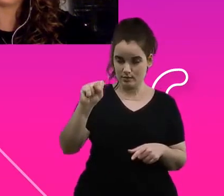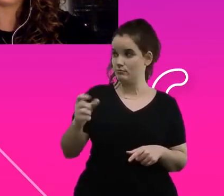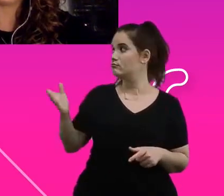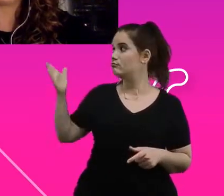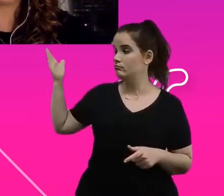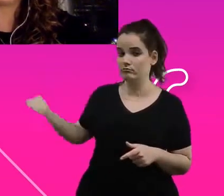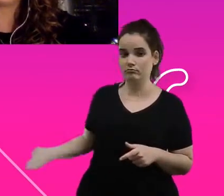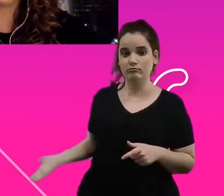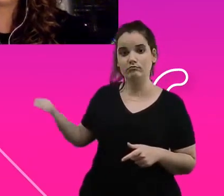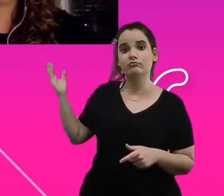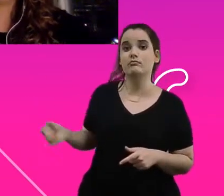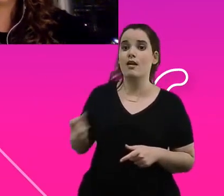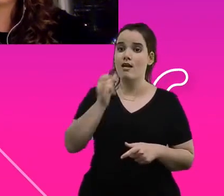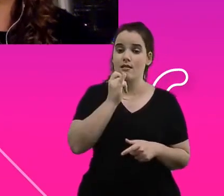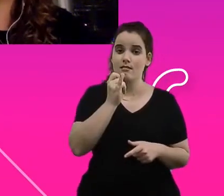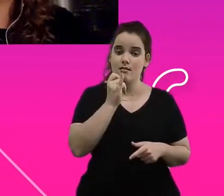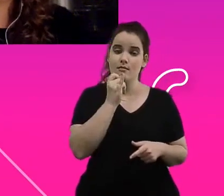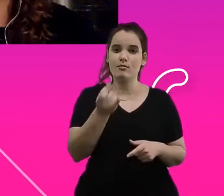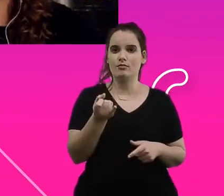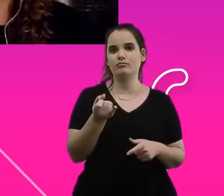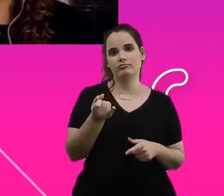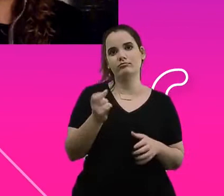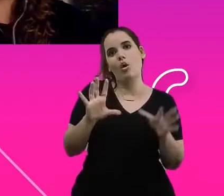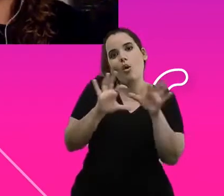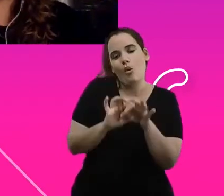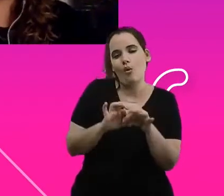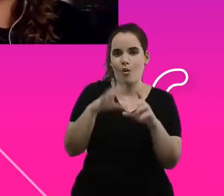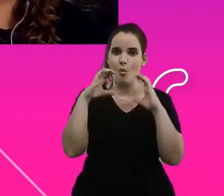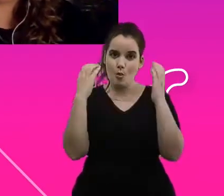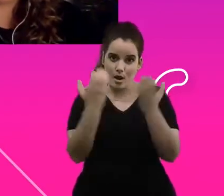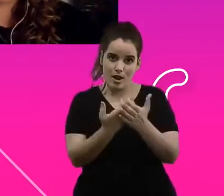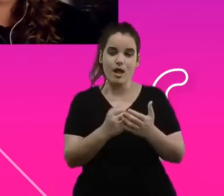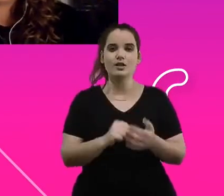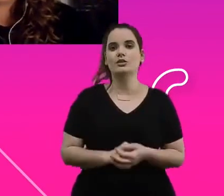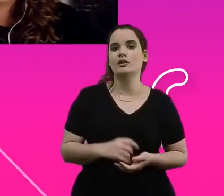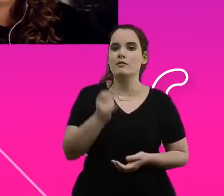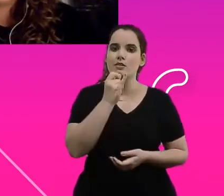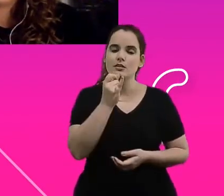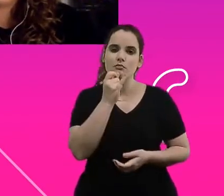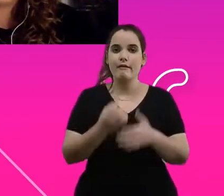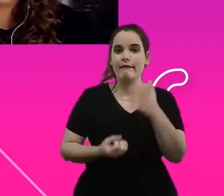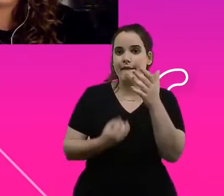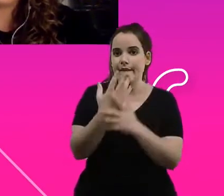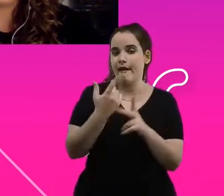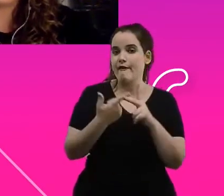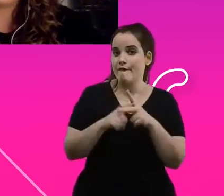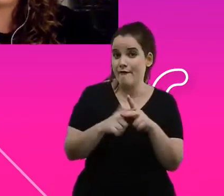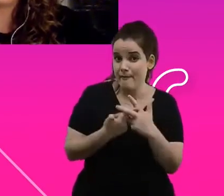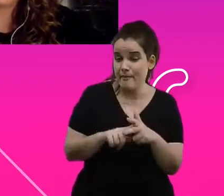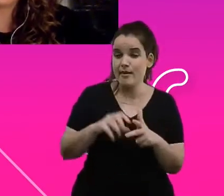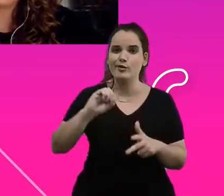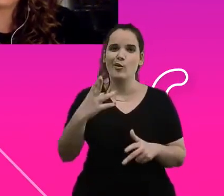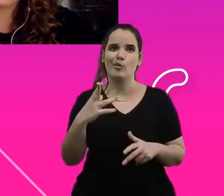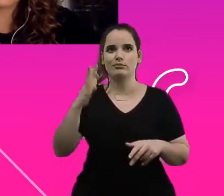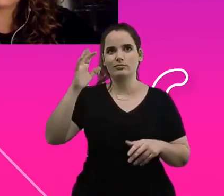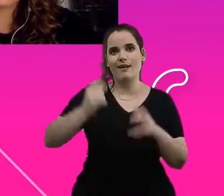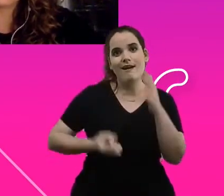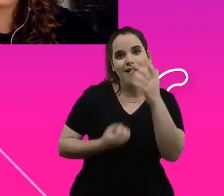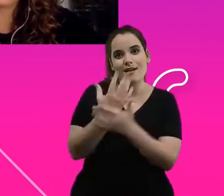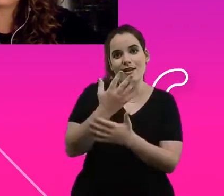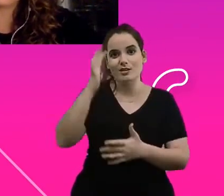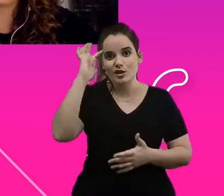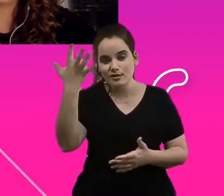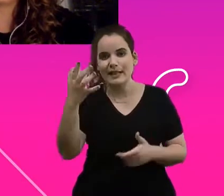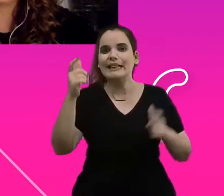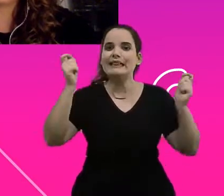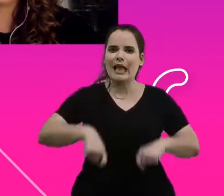como agregar a comunidade. Pode ser criando ferramentas ou soluções que podem ser usadas por várias organizações,